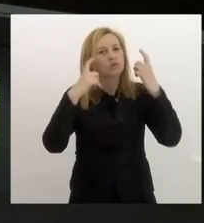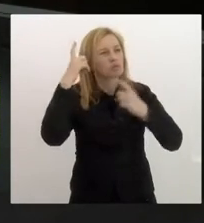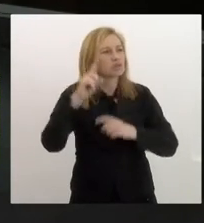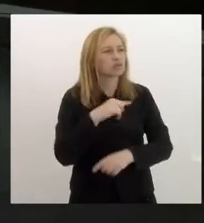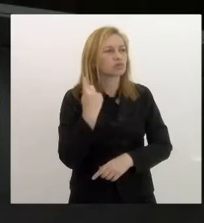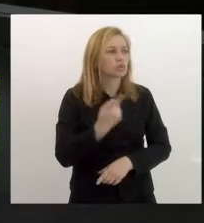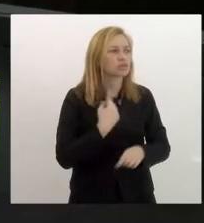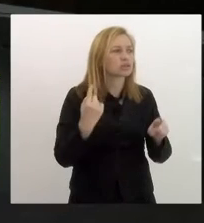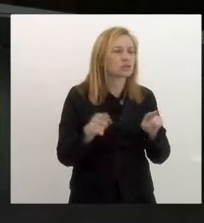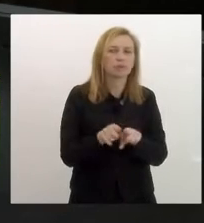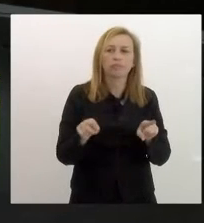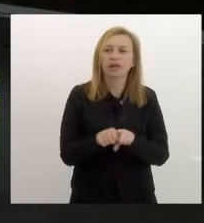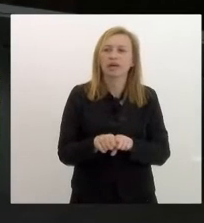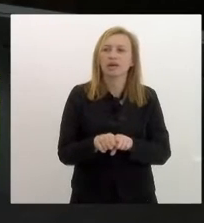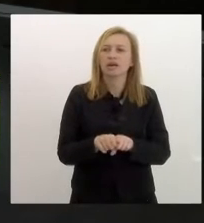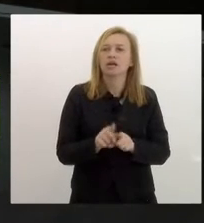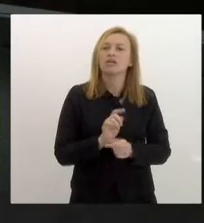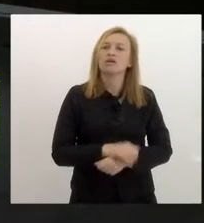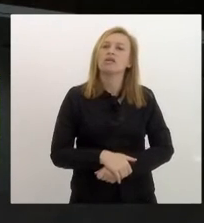Nossa também